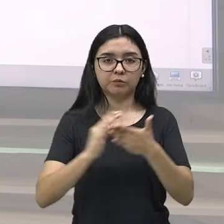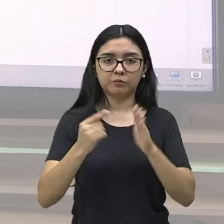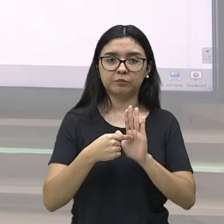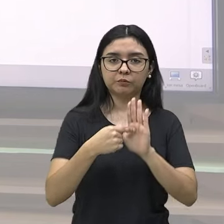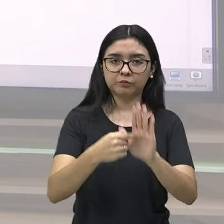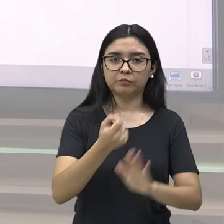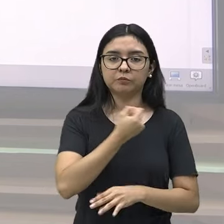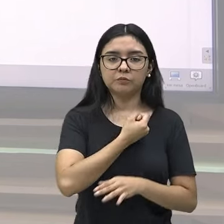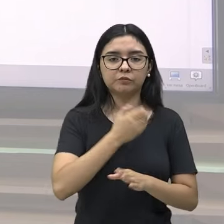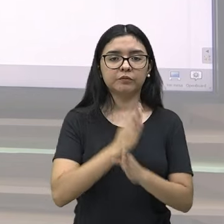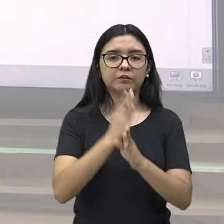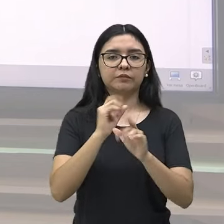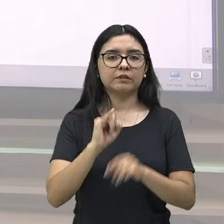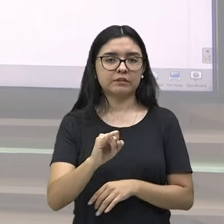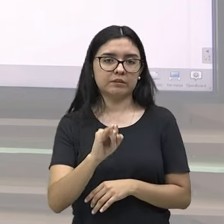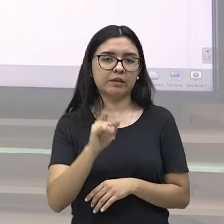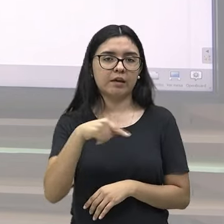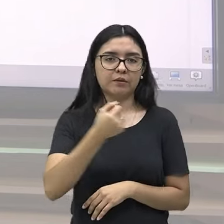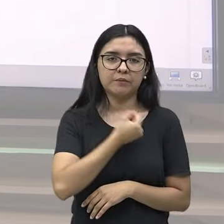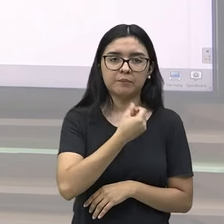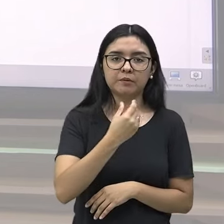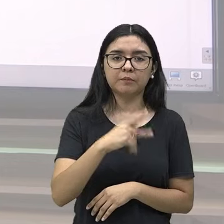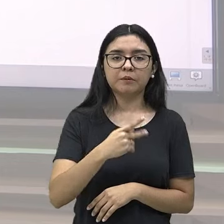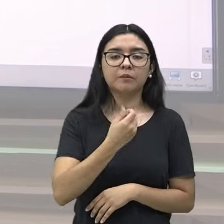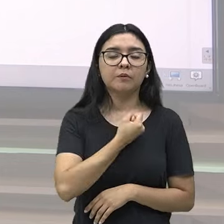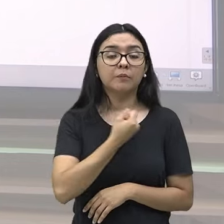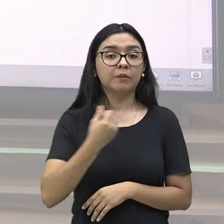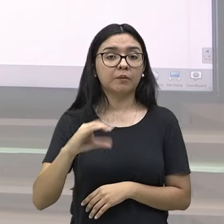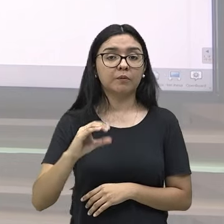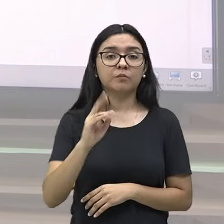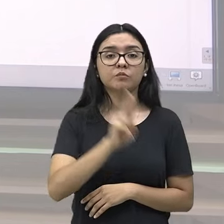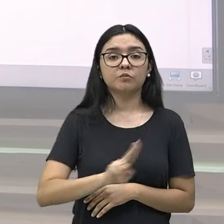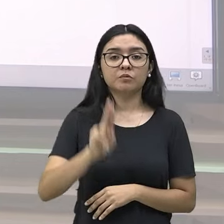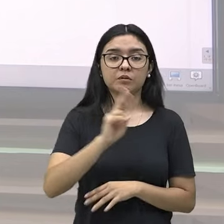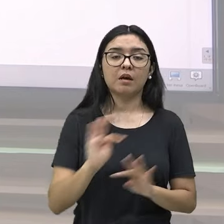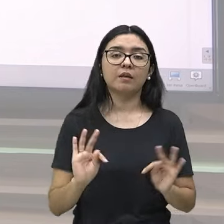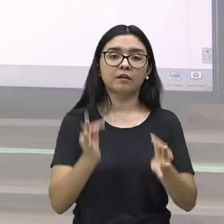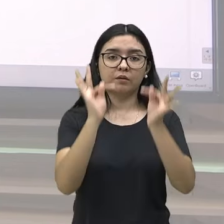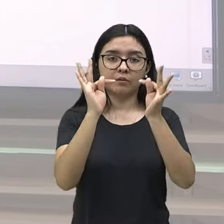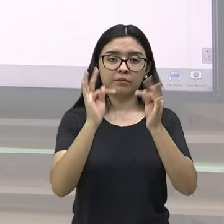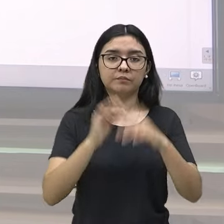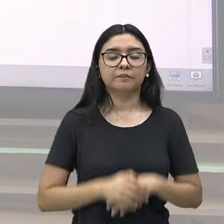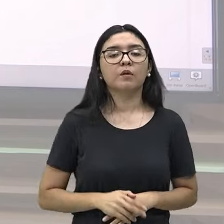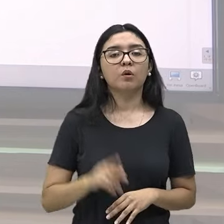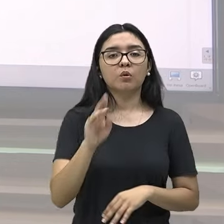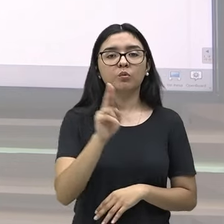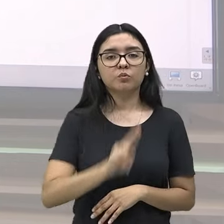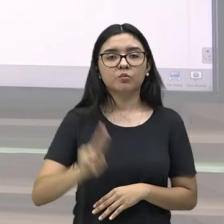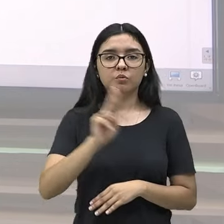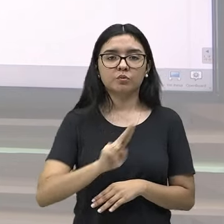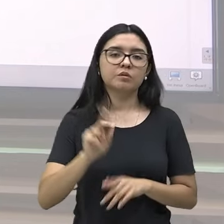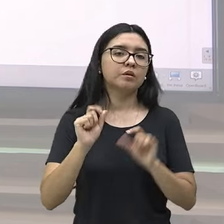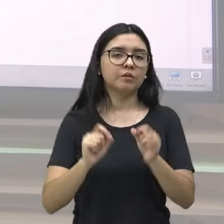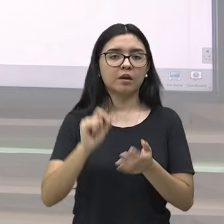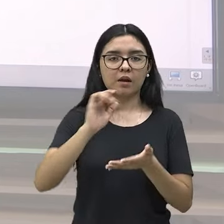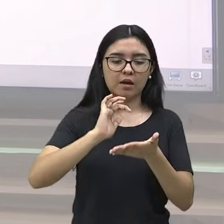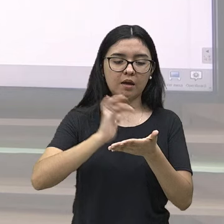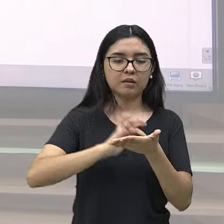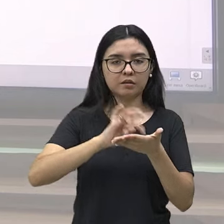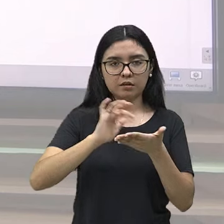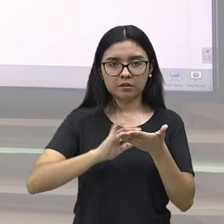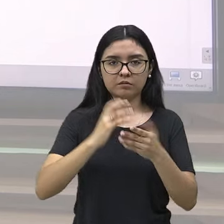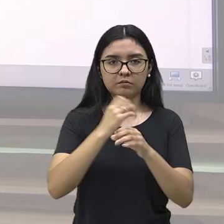vamos identificar se eles são números primos ou compostos usando a tecnologia, usando uma calculadora. Tudo